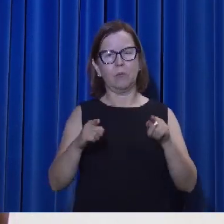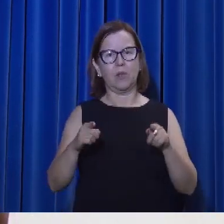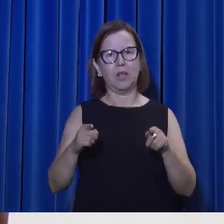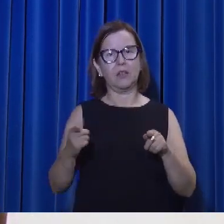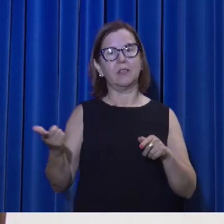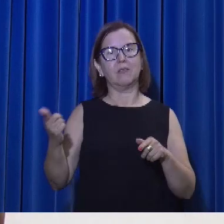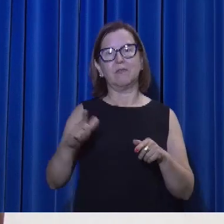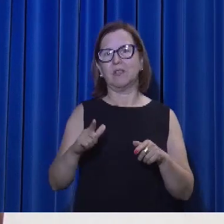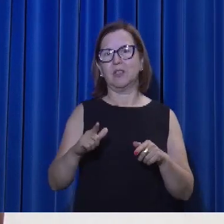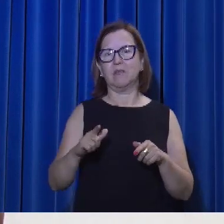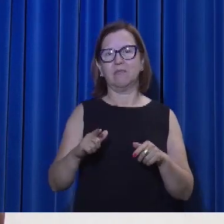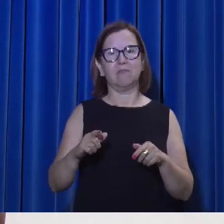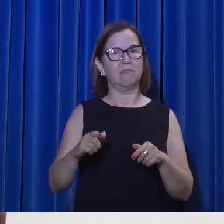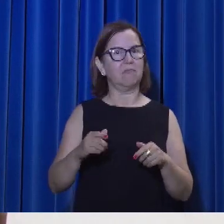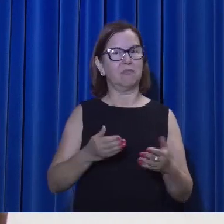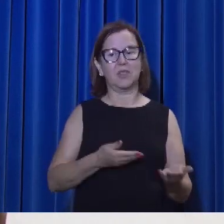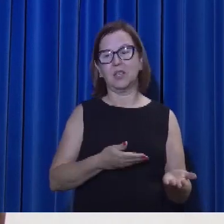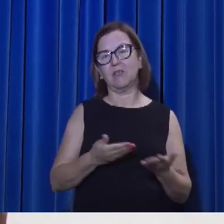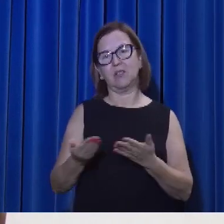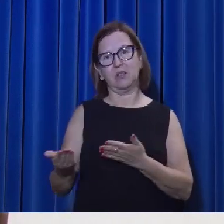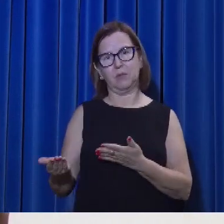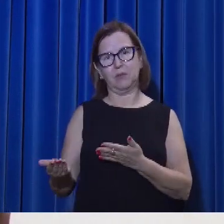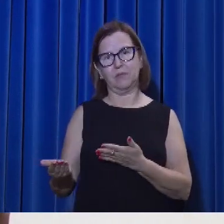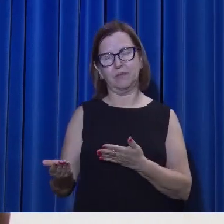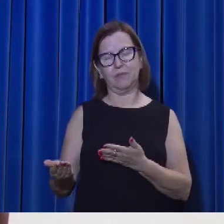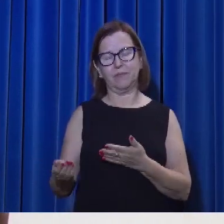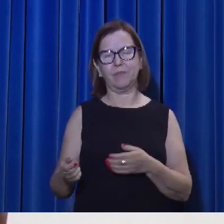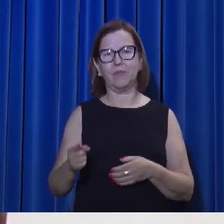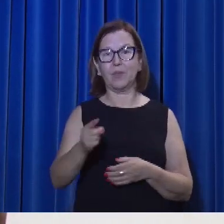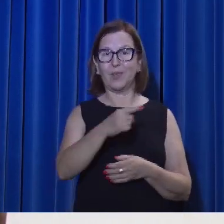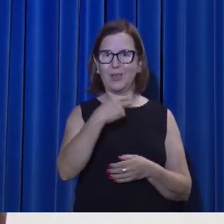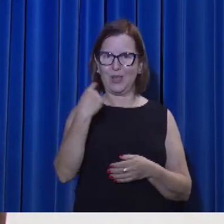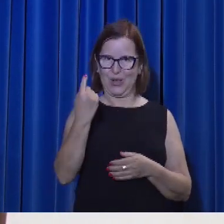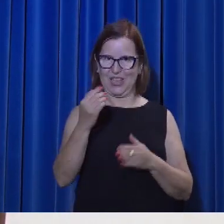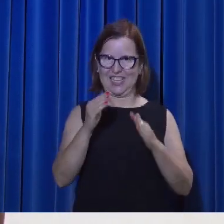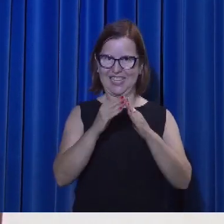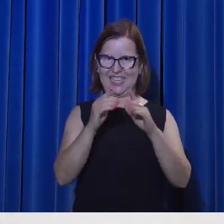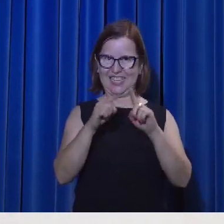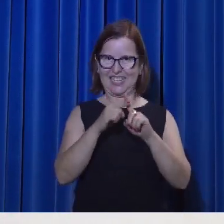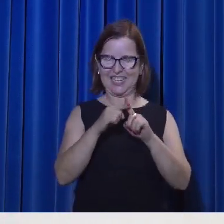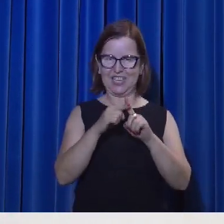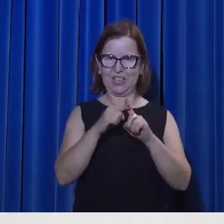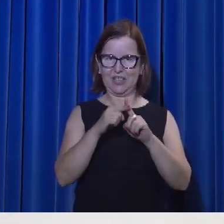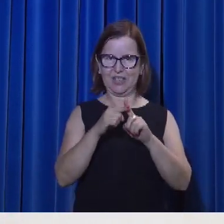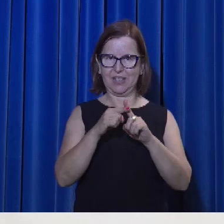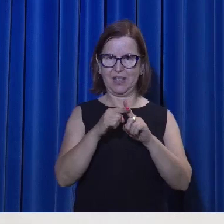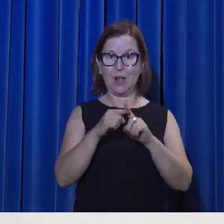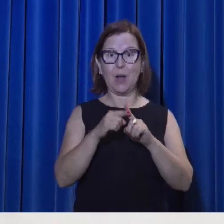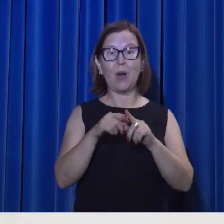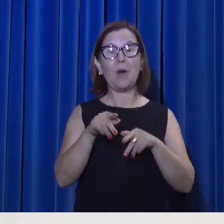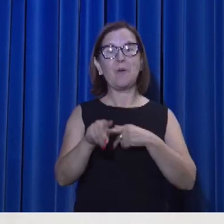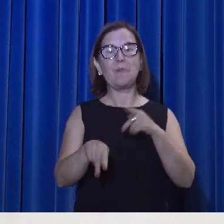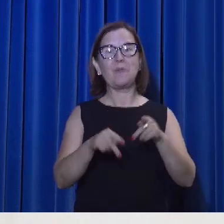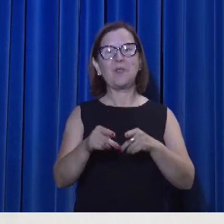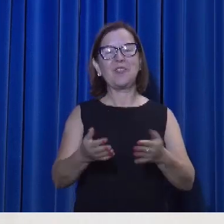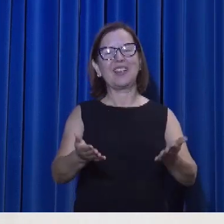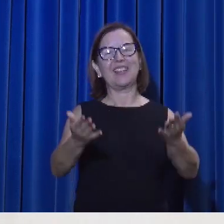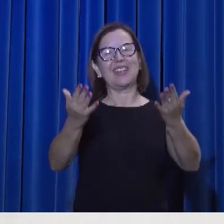não o receberam. Nós, irmãos, a igreja, somos o povo que recebeu a